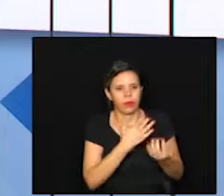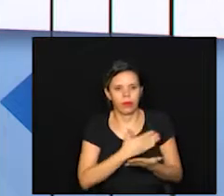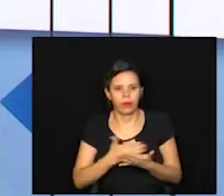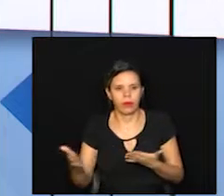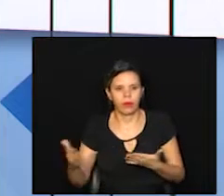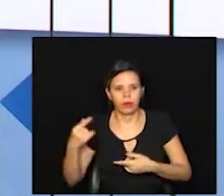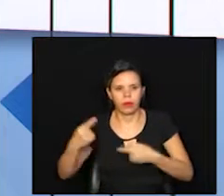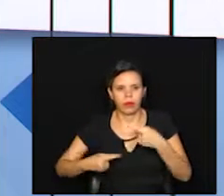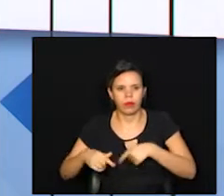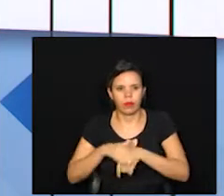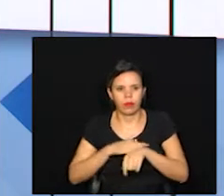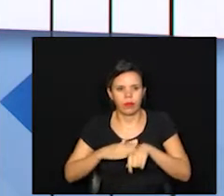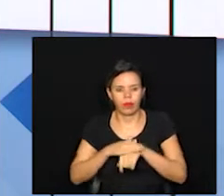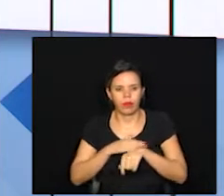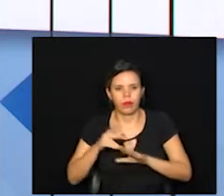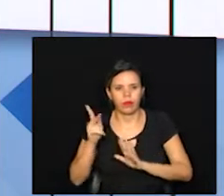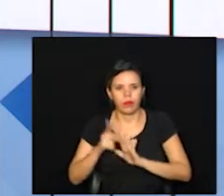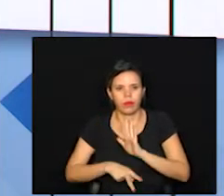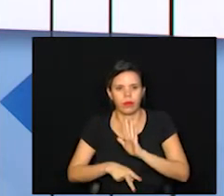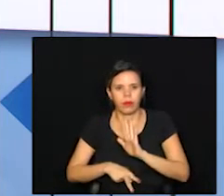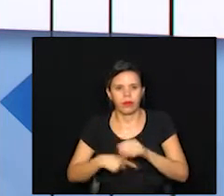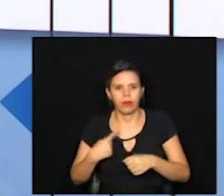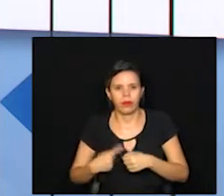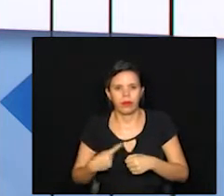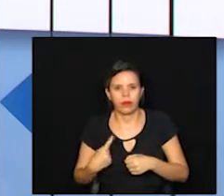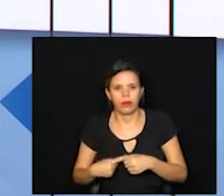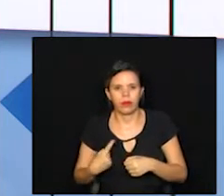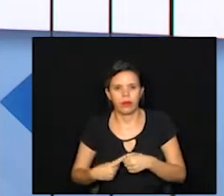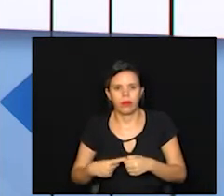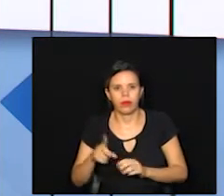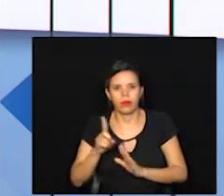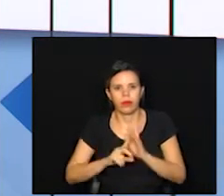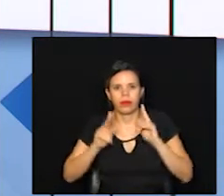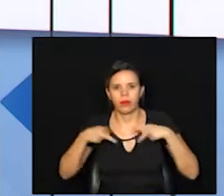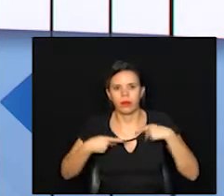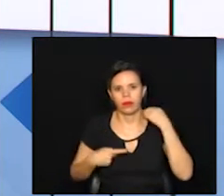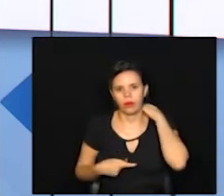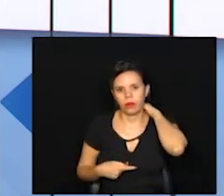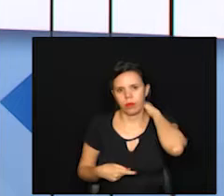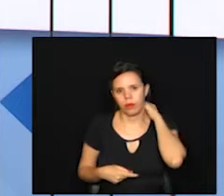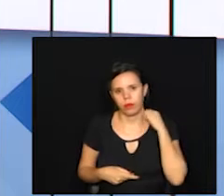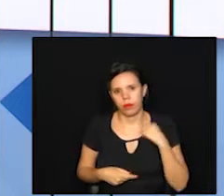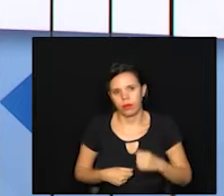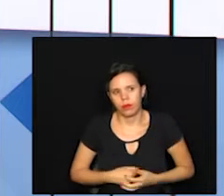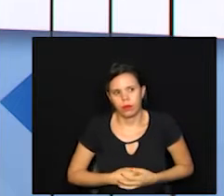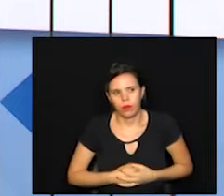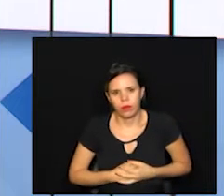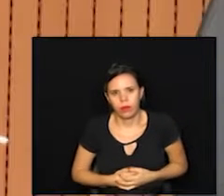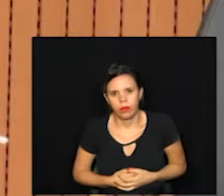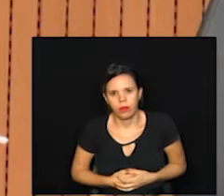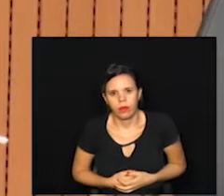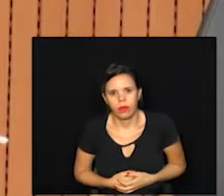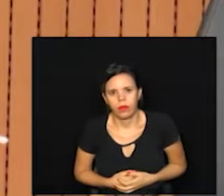aí à discussão do Plano Municipal de Direitos Humanos.